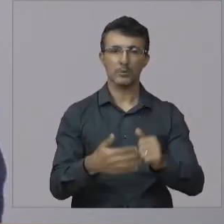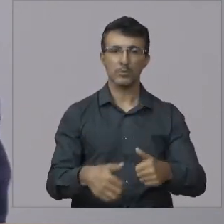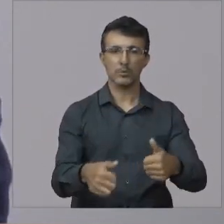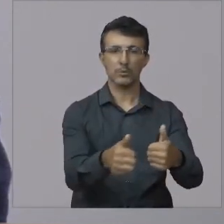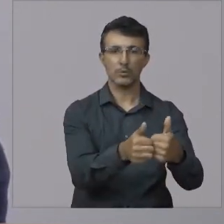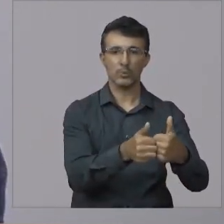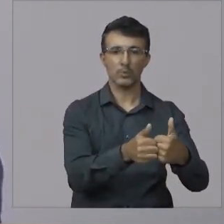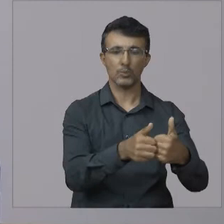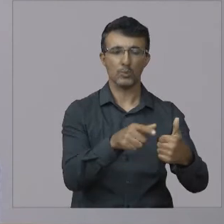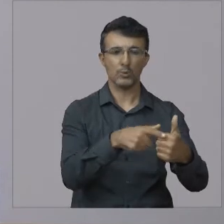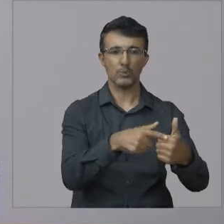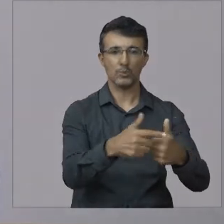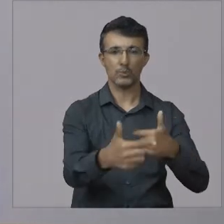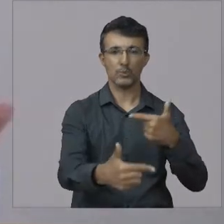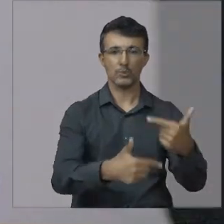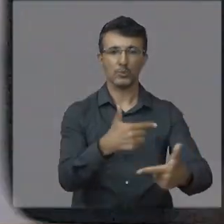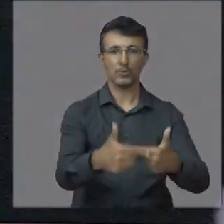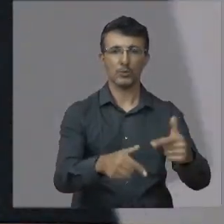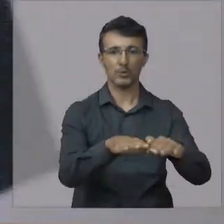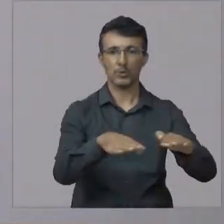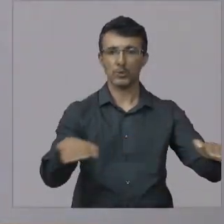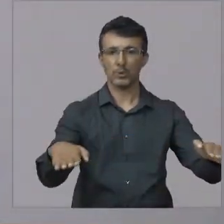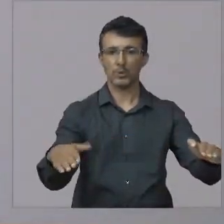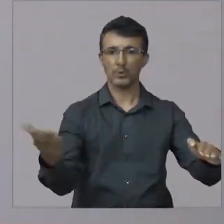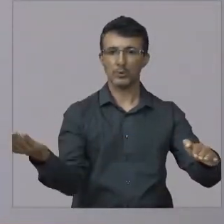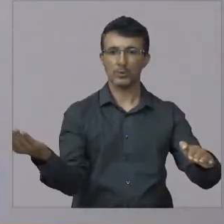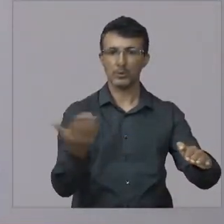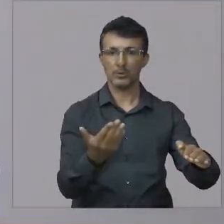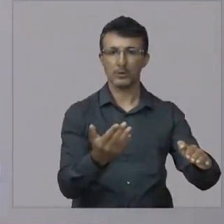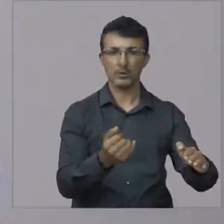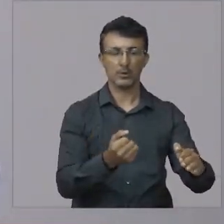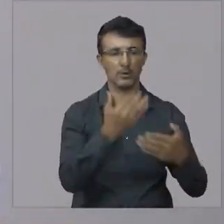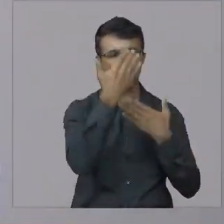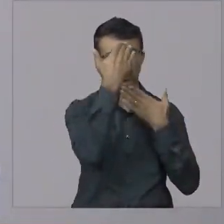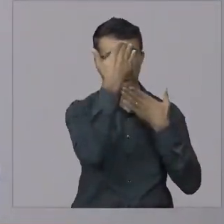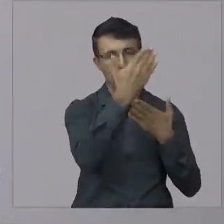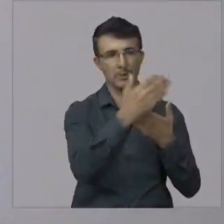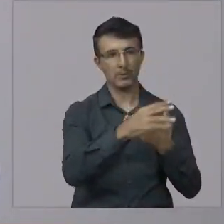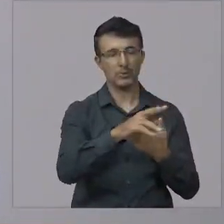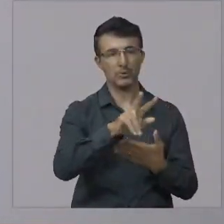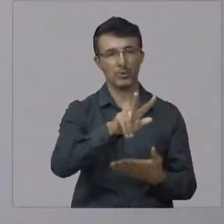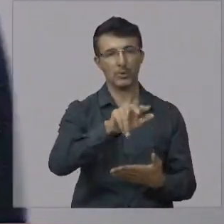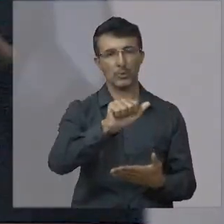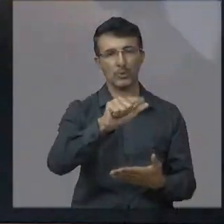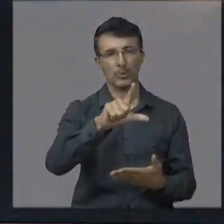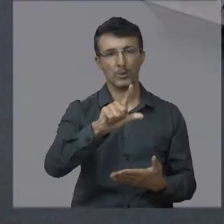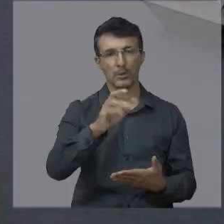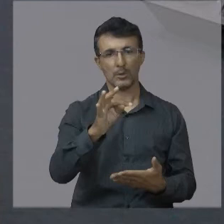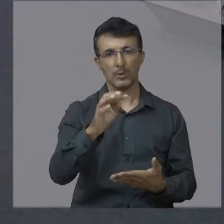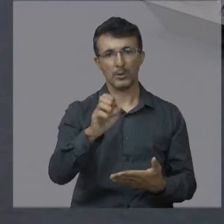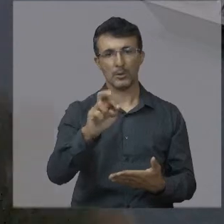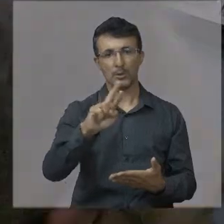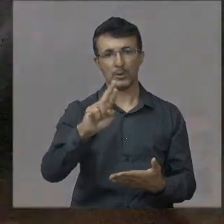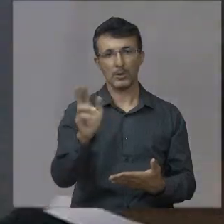aqui. Agradeço aqui o Walter Hayashi. E agora, então, você, por favor, já assuma, então, os trabalhos de secretário.